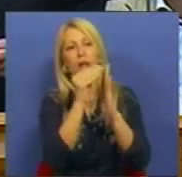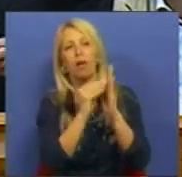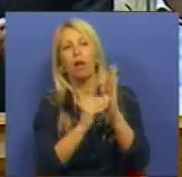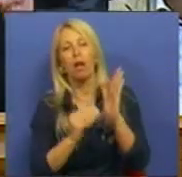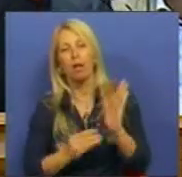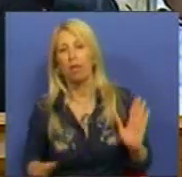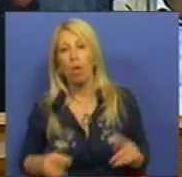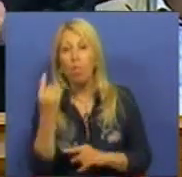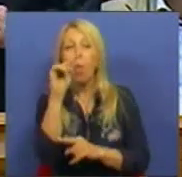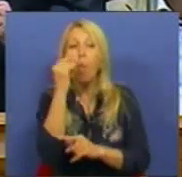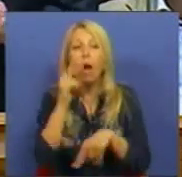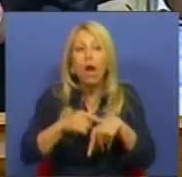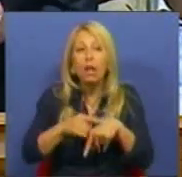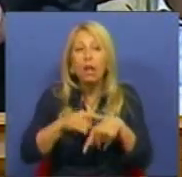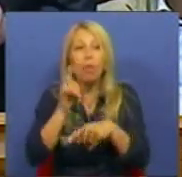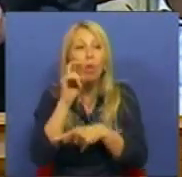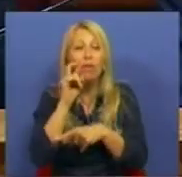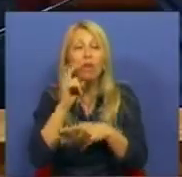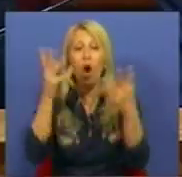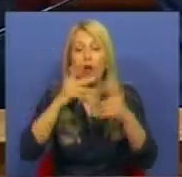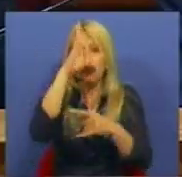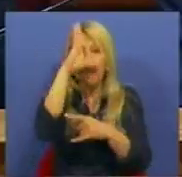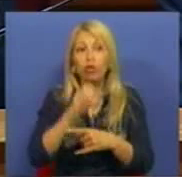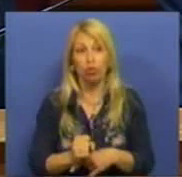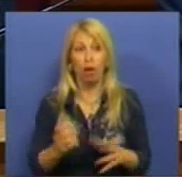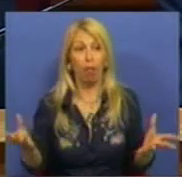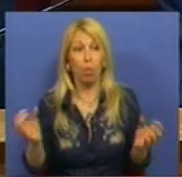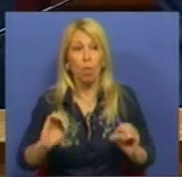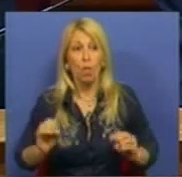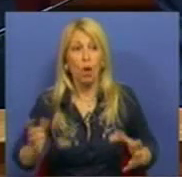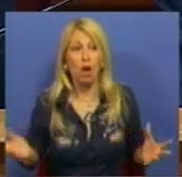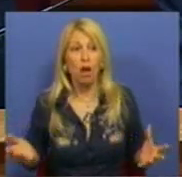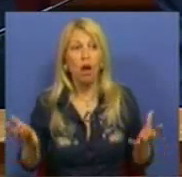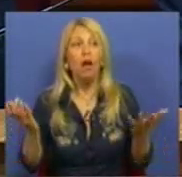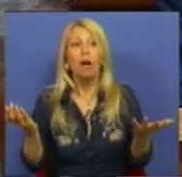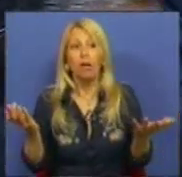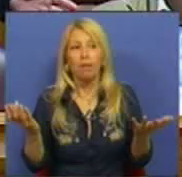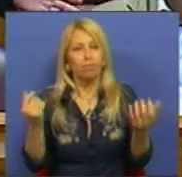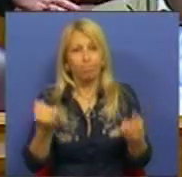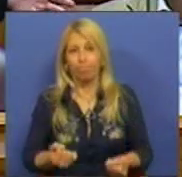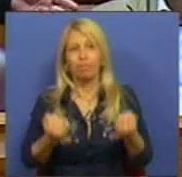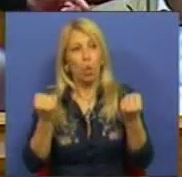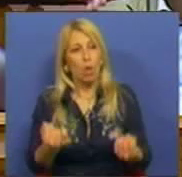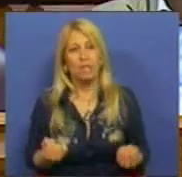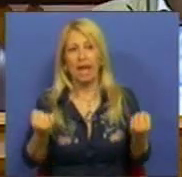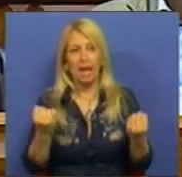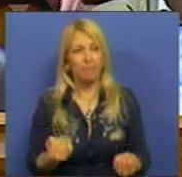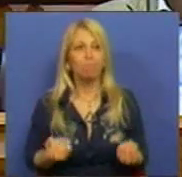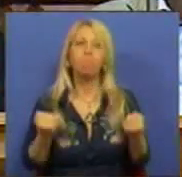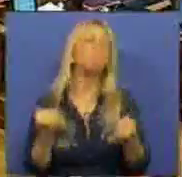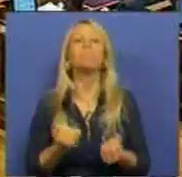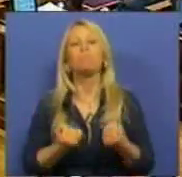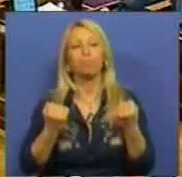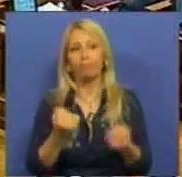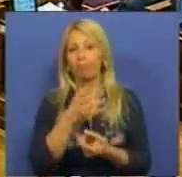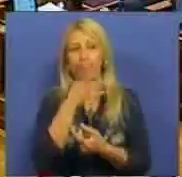momento defendeu o que está no Orçamento de Estado acerca disso. Portanto, como é, não consegue subscrever aquilo que lhe